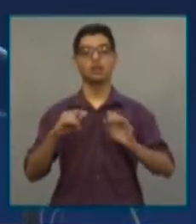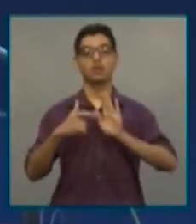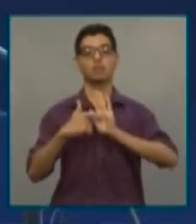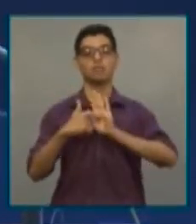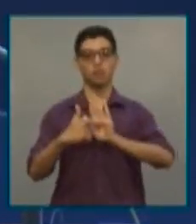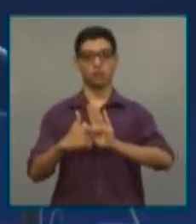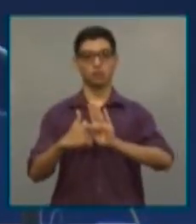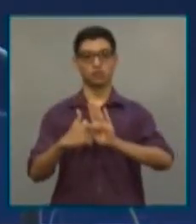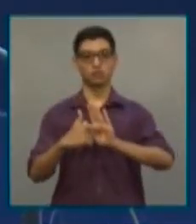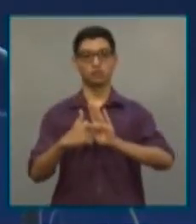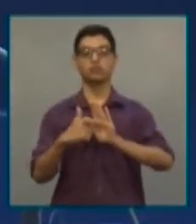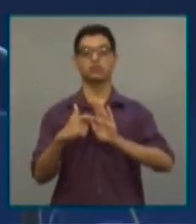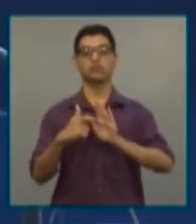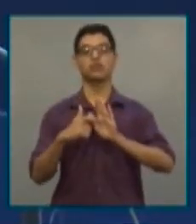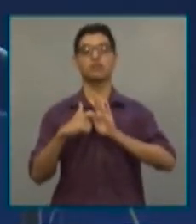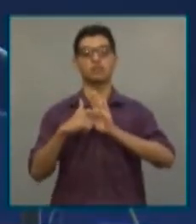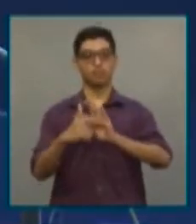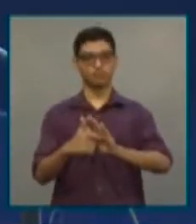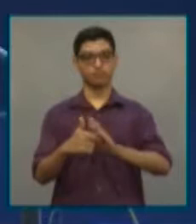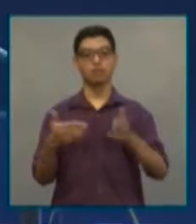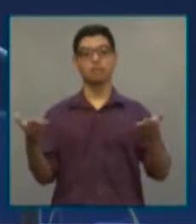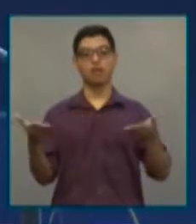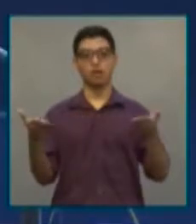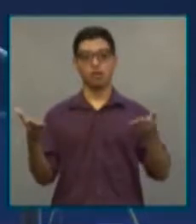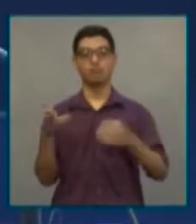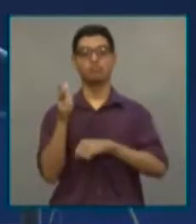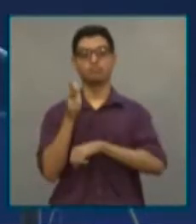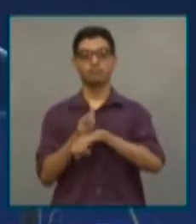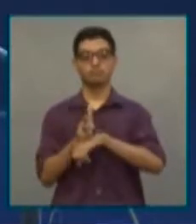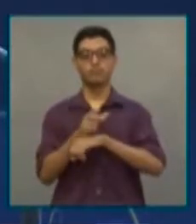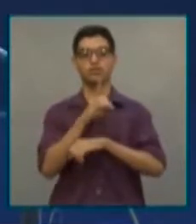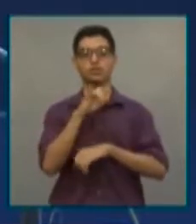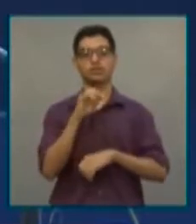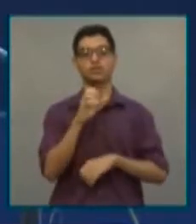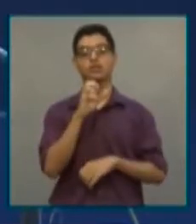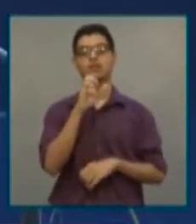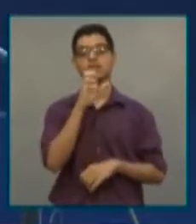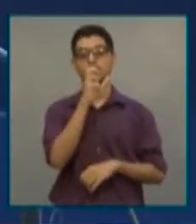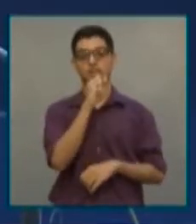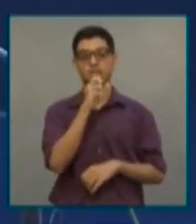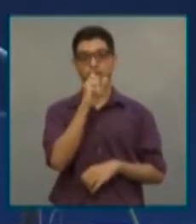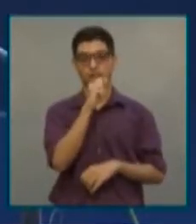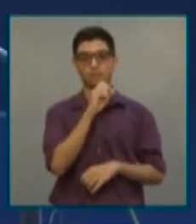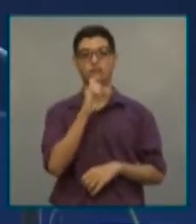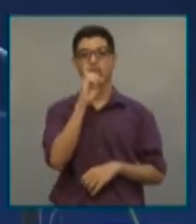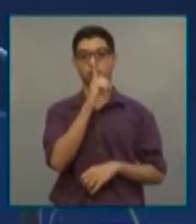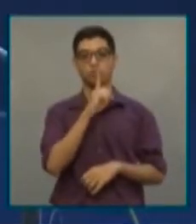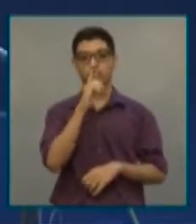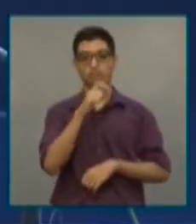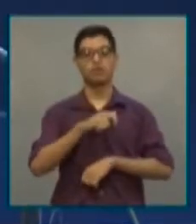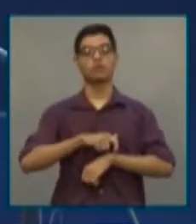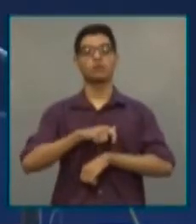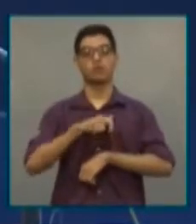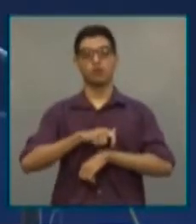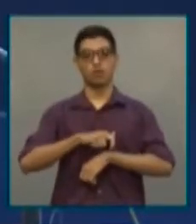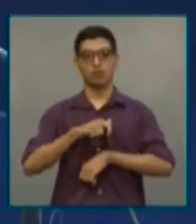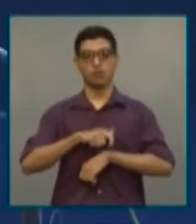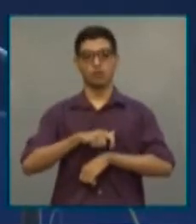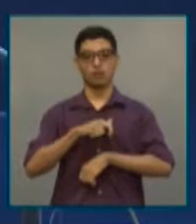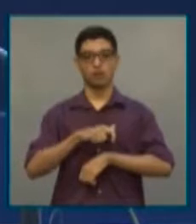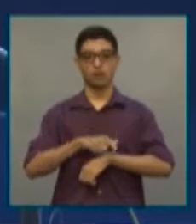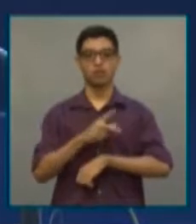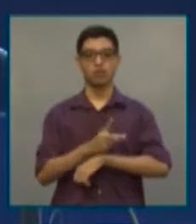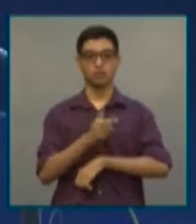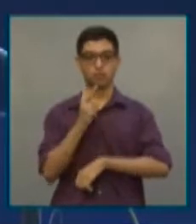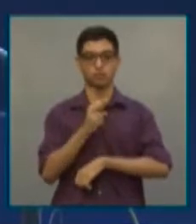no sábado próximo, amanhã, às 16 horas, no domingo, às 14 horas, e na segunda, para aproveitarmos